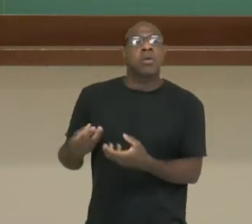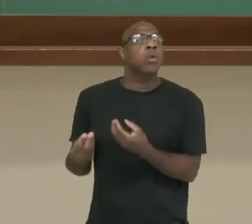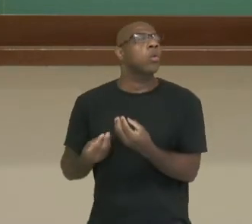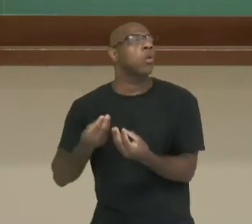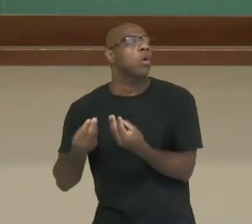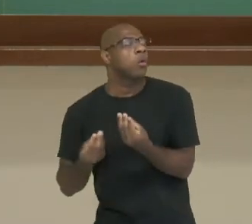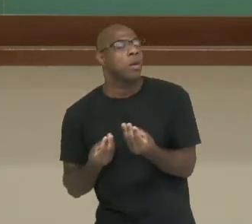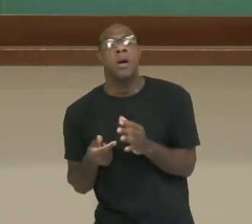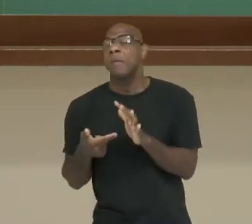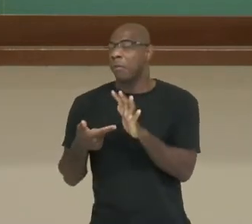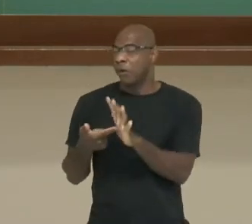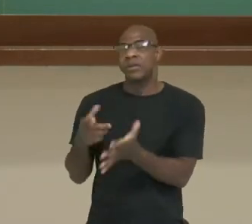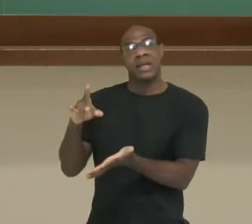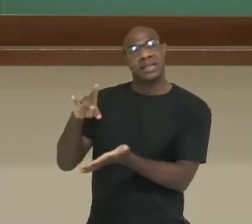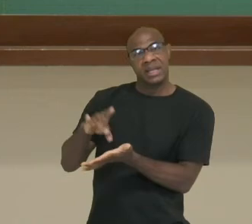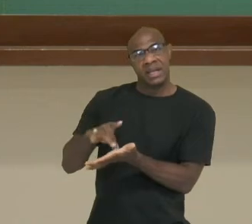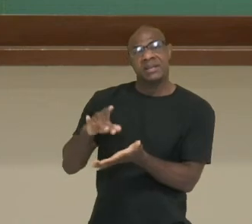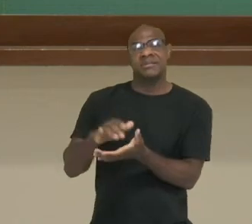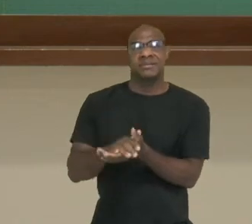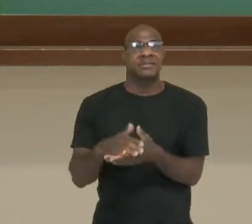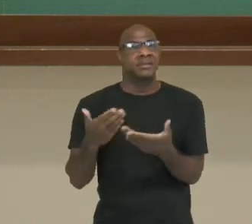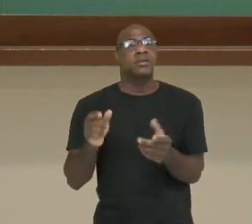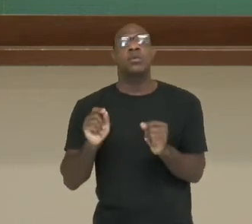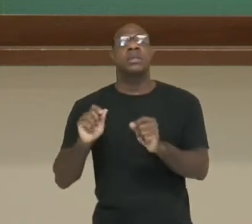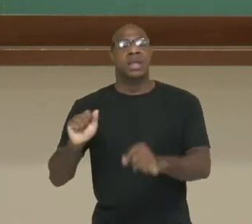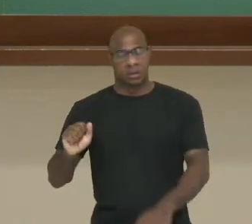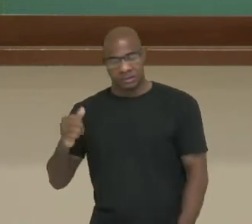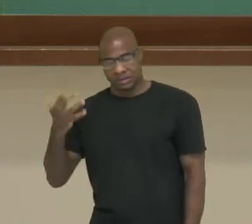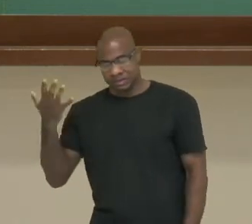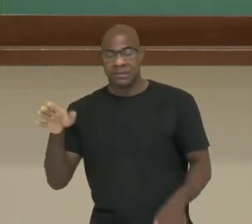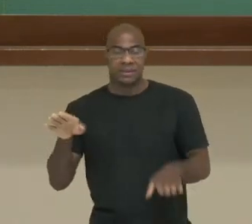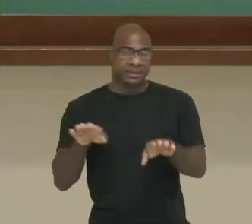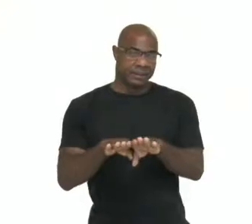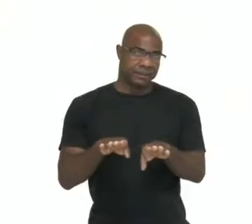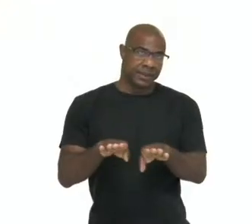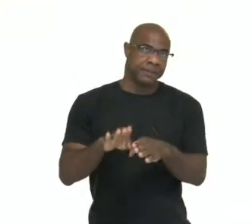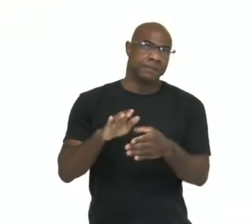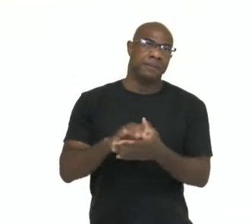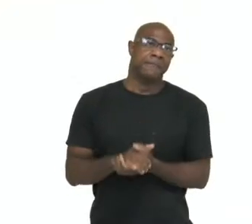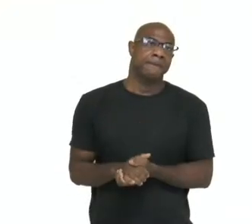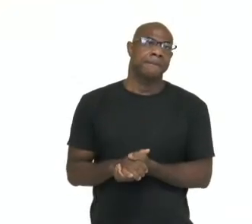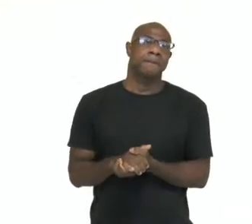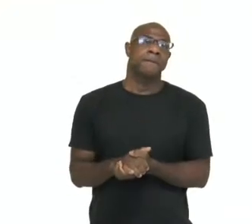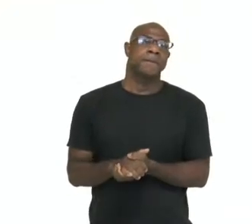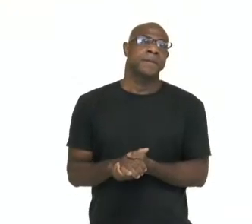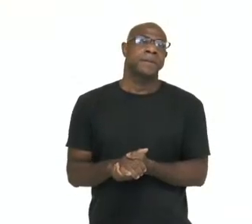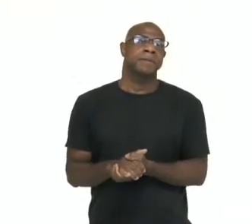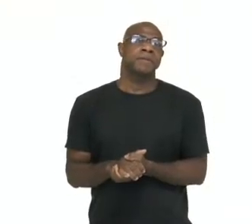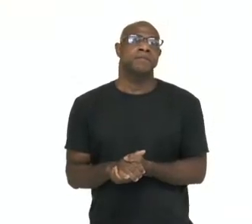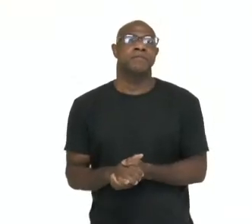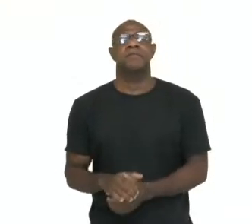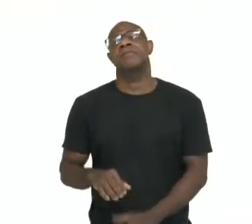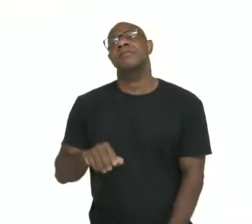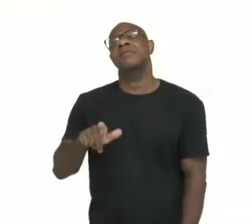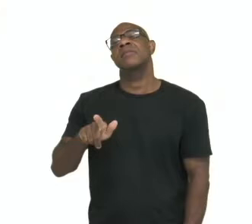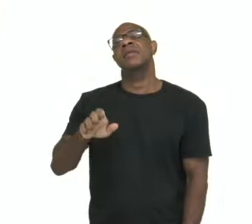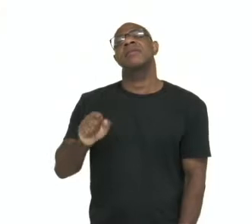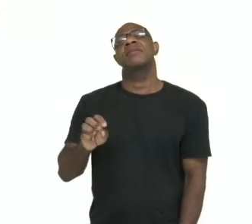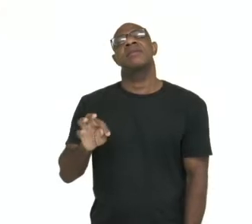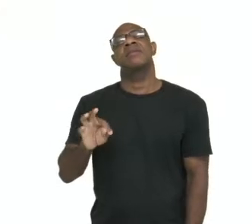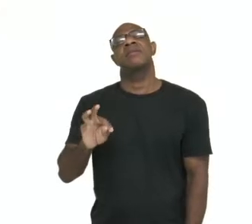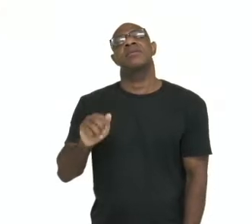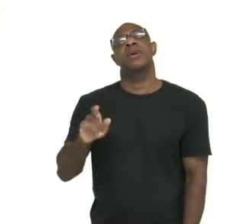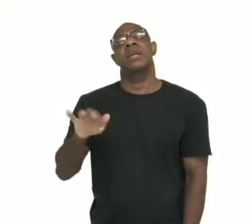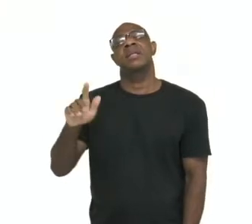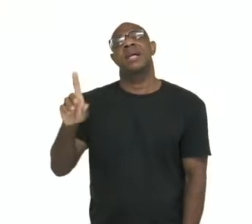Então, mostra essa realidade ali do que está acontecendo também. A gestualidade, né, mostrando o lugar ao qual o